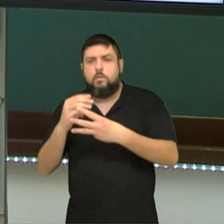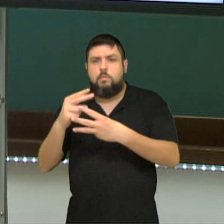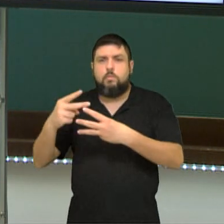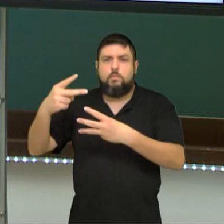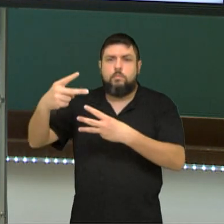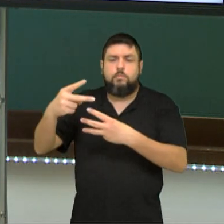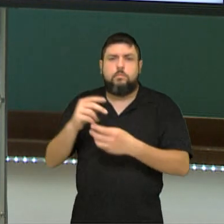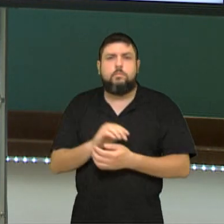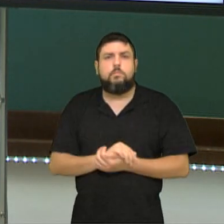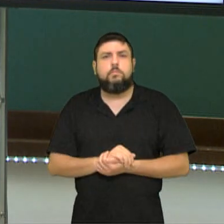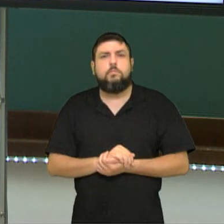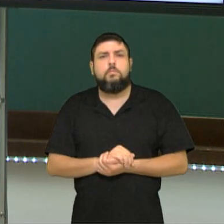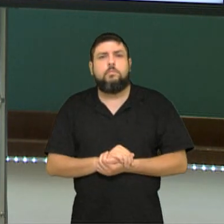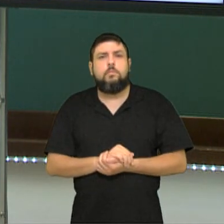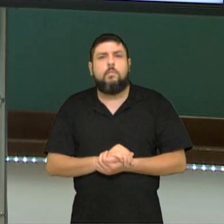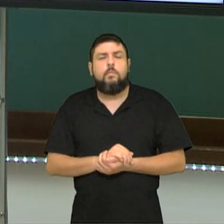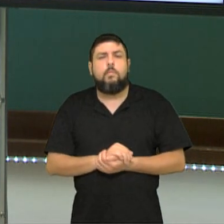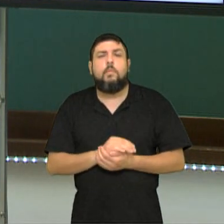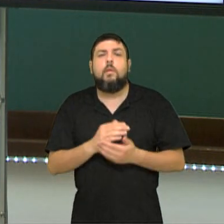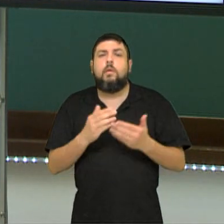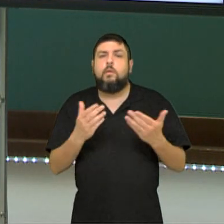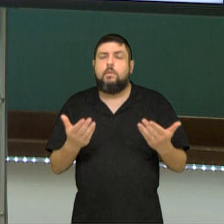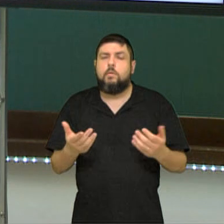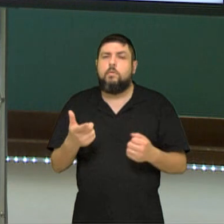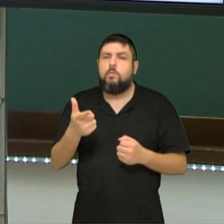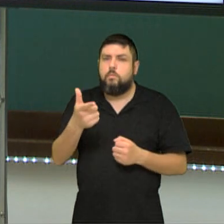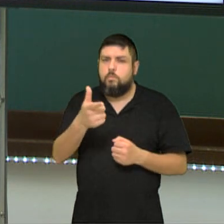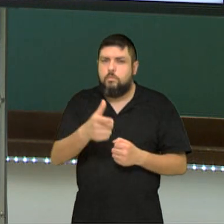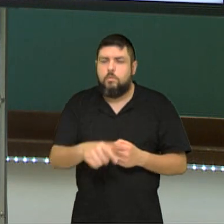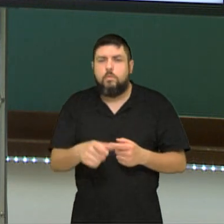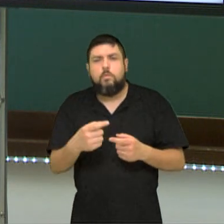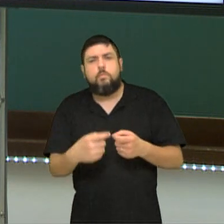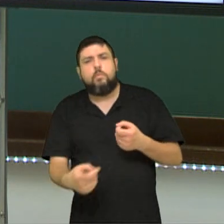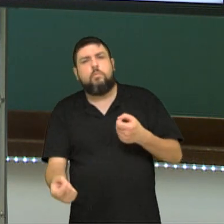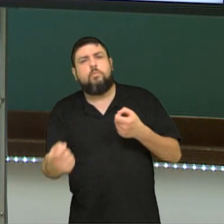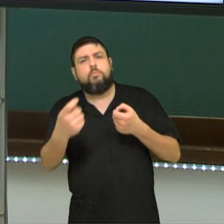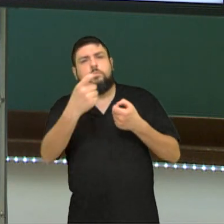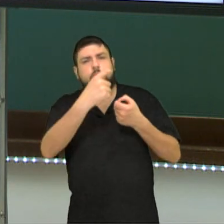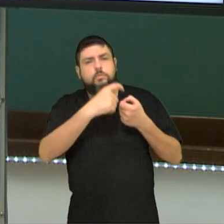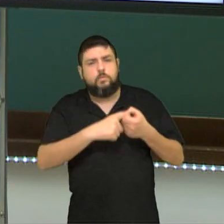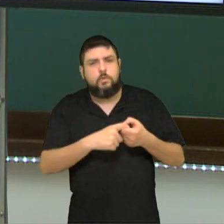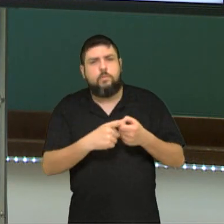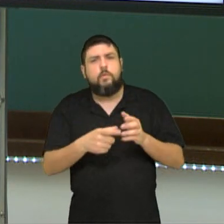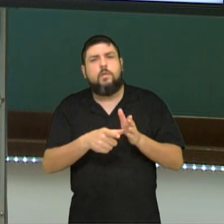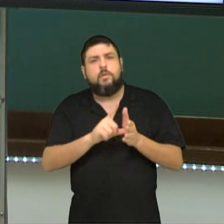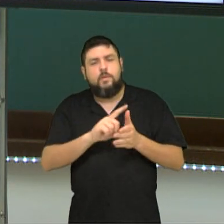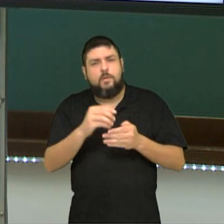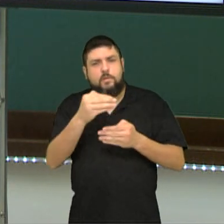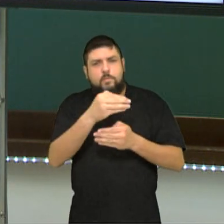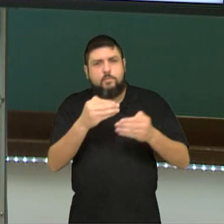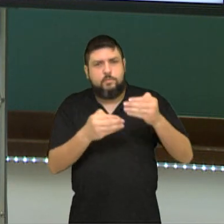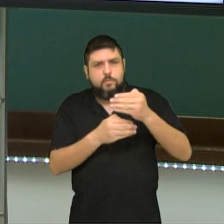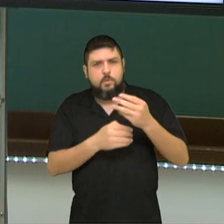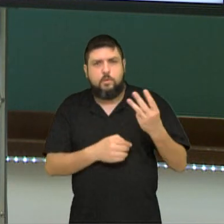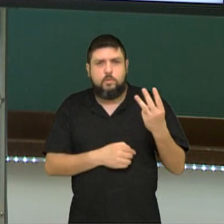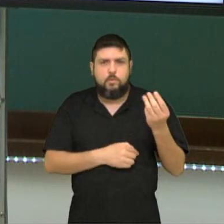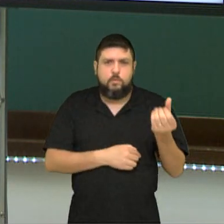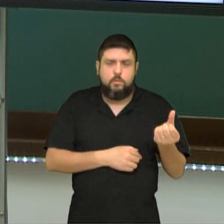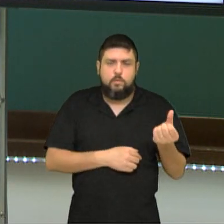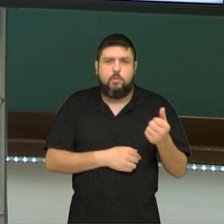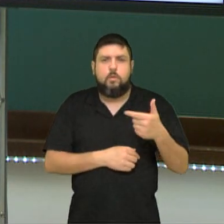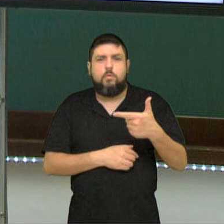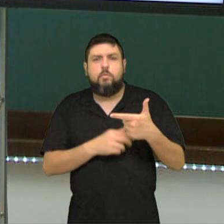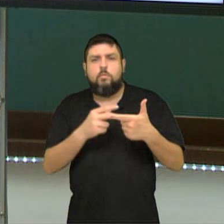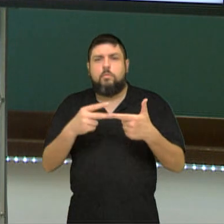3. E, novamente, eu recaio naquela escrita da tela anterior, 36 igual 2 ao quadrado